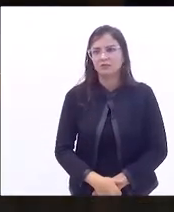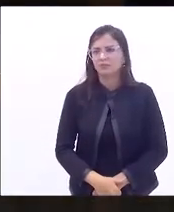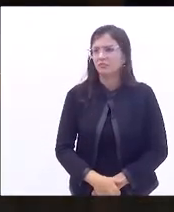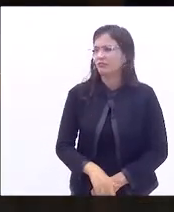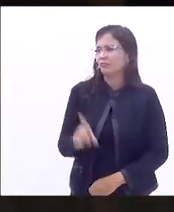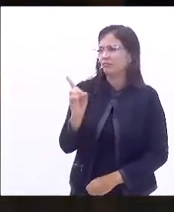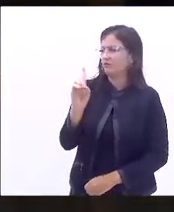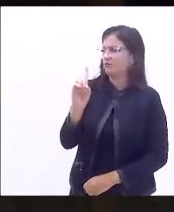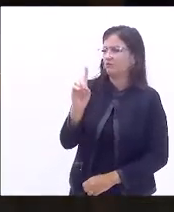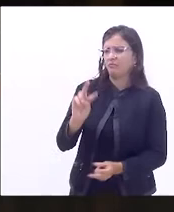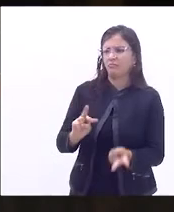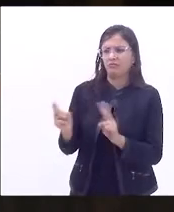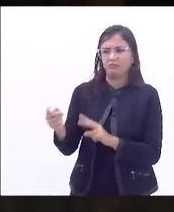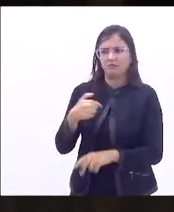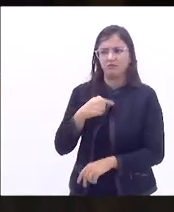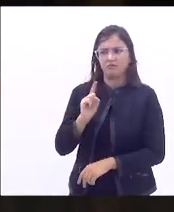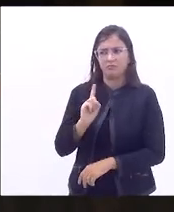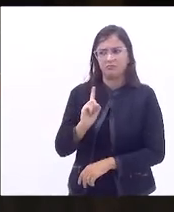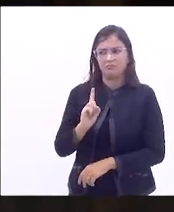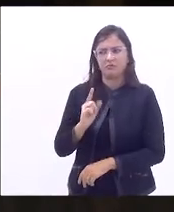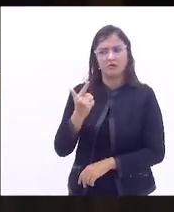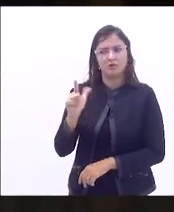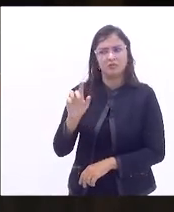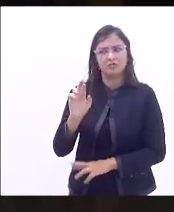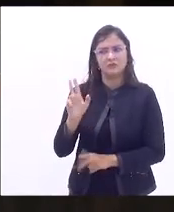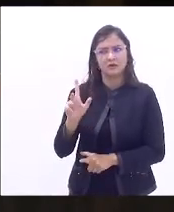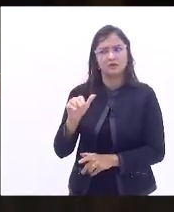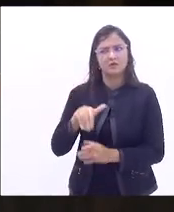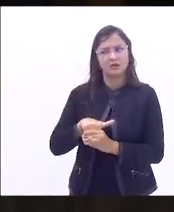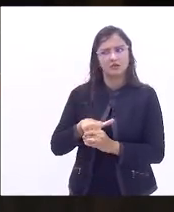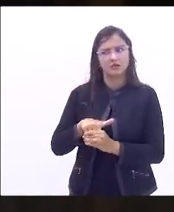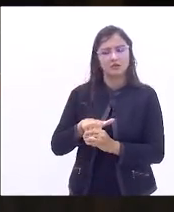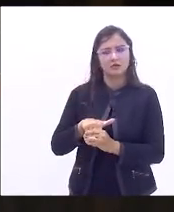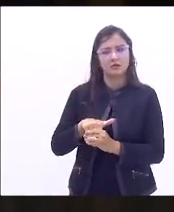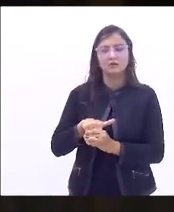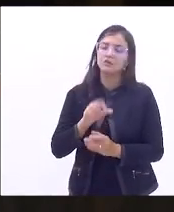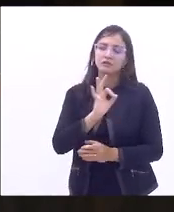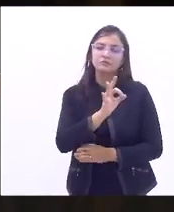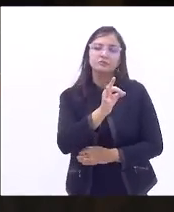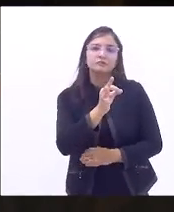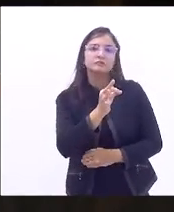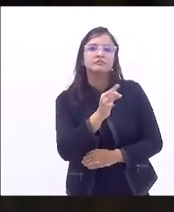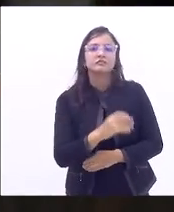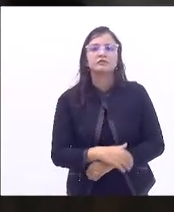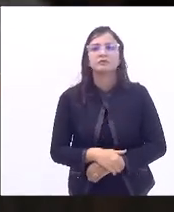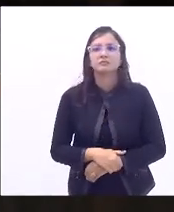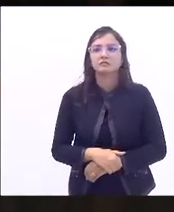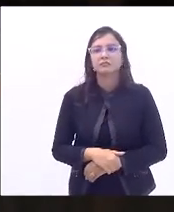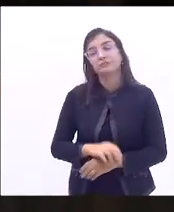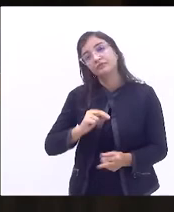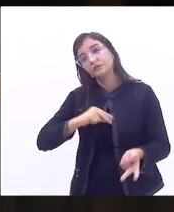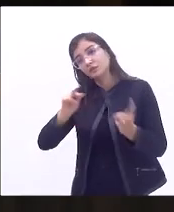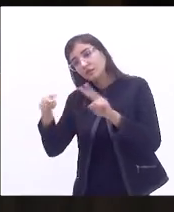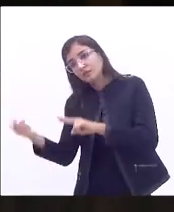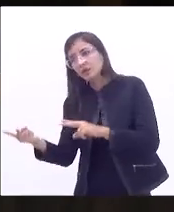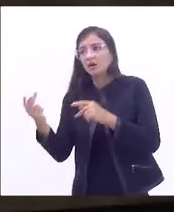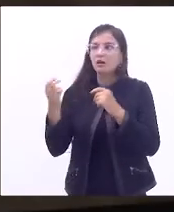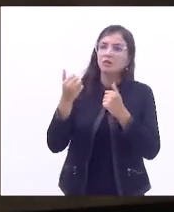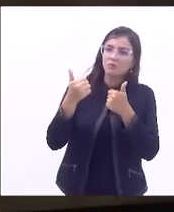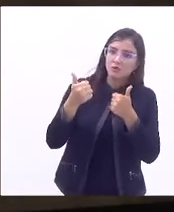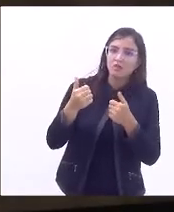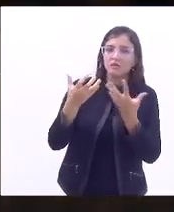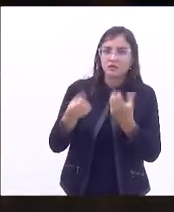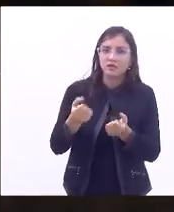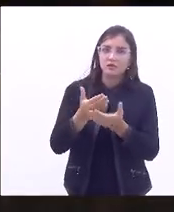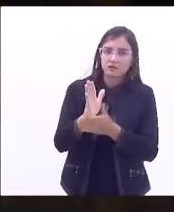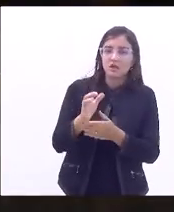o encaminhamento que eu encaminhei. Foi uma votação. Tá, perfeito. E aí a gente vai abrir para um caminhar a favor, outro caminhar contra. Perfeito.